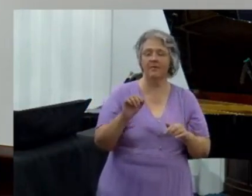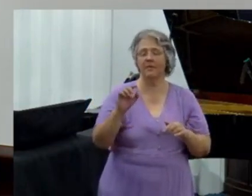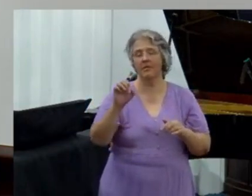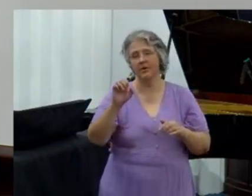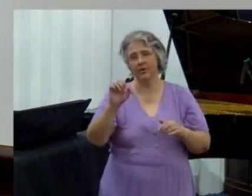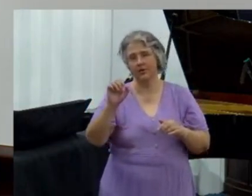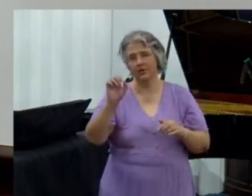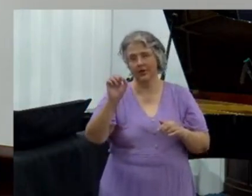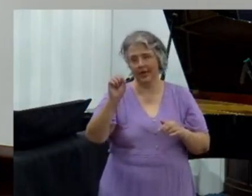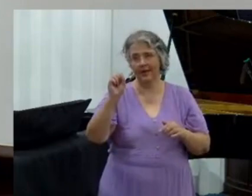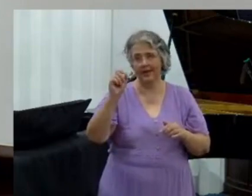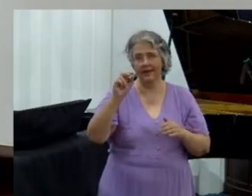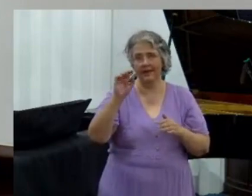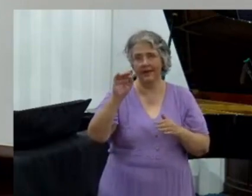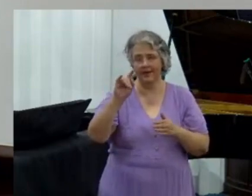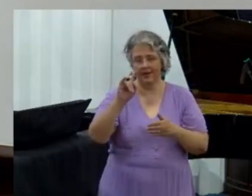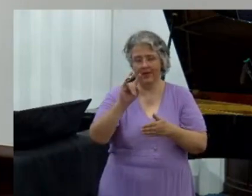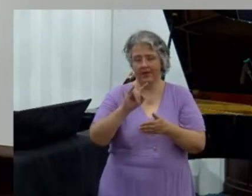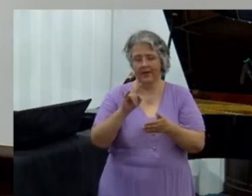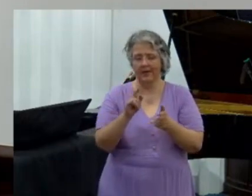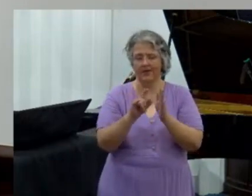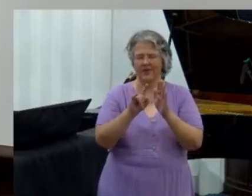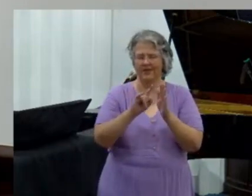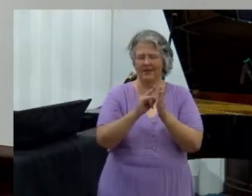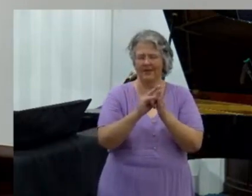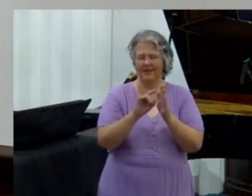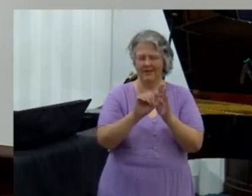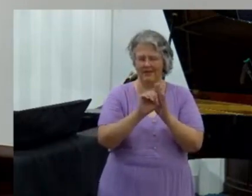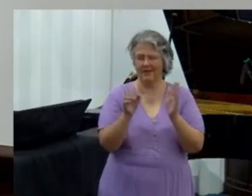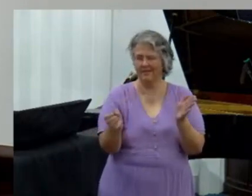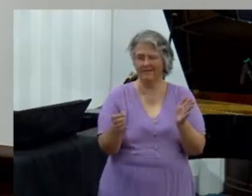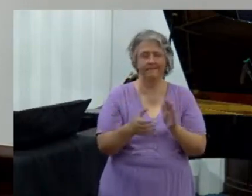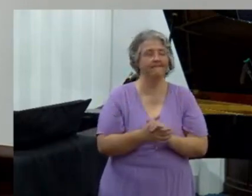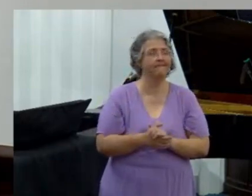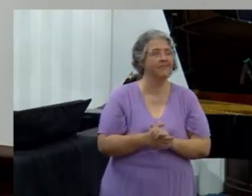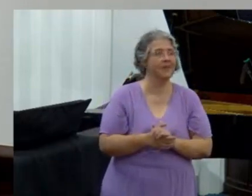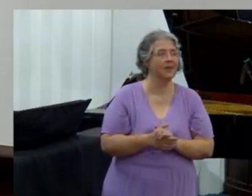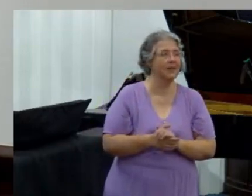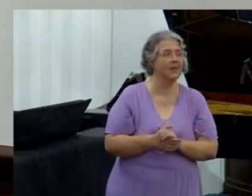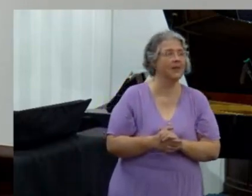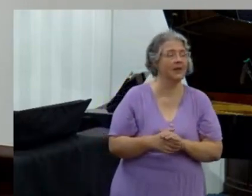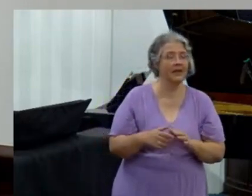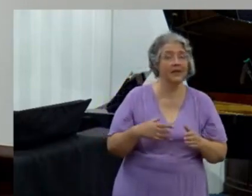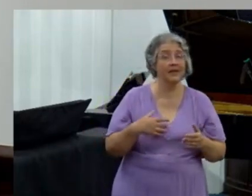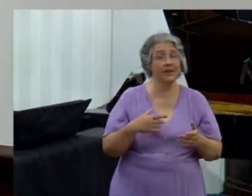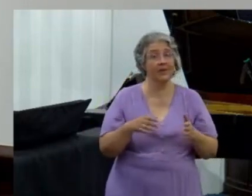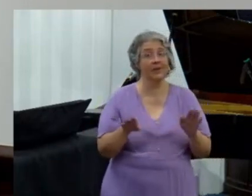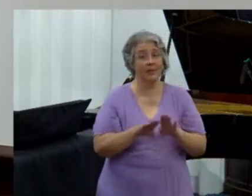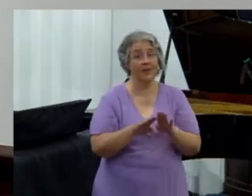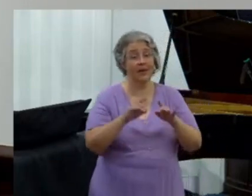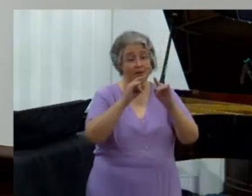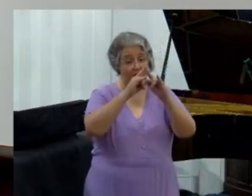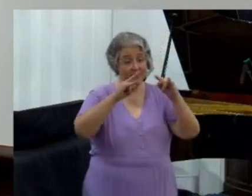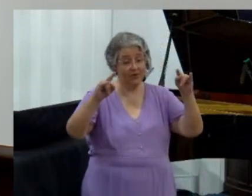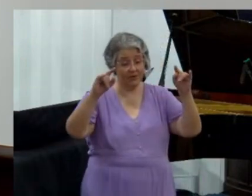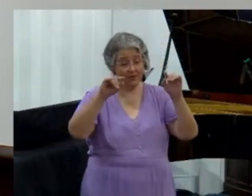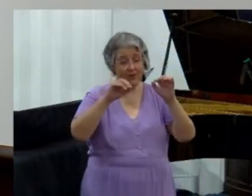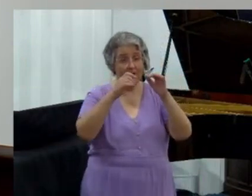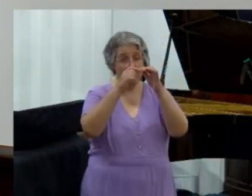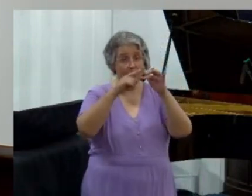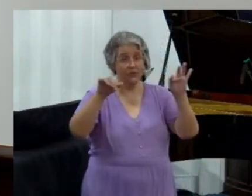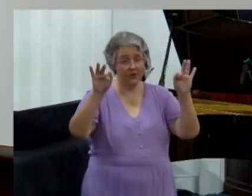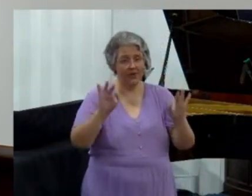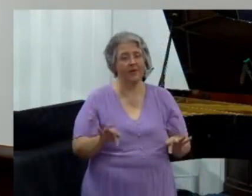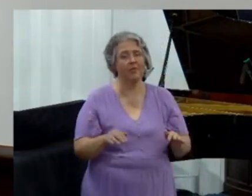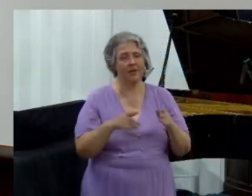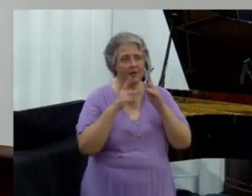nós temos na passagem de hoje. Entretanto, como nós vamos ver, esse templo fugia do seu propósito. Esse templo não